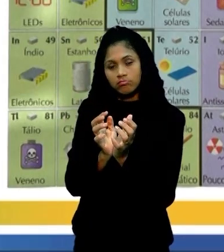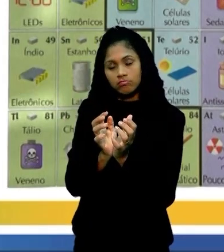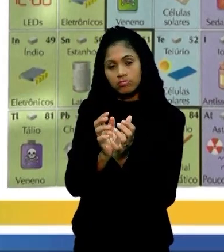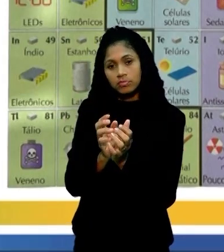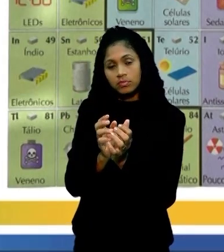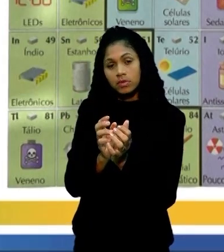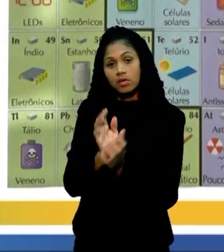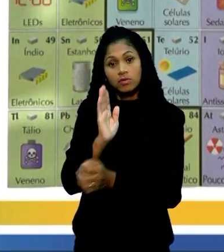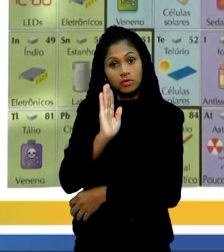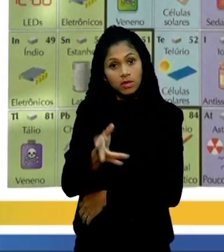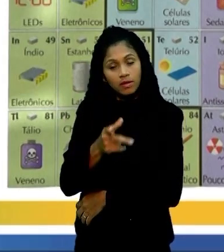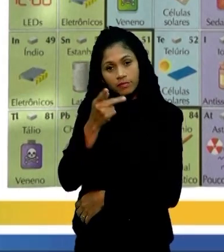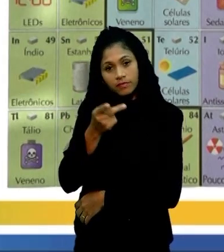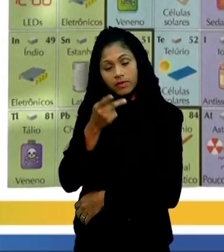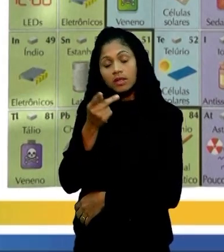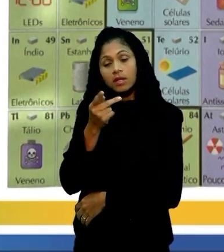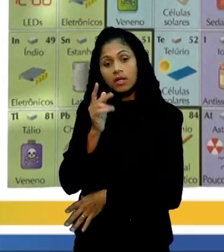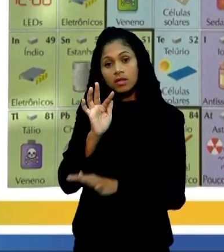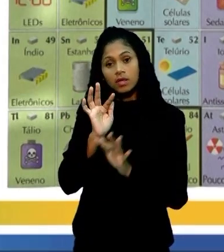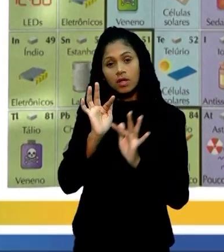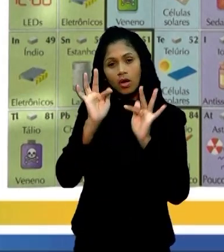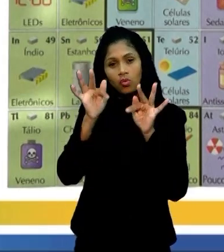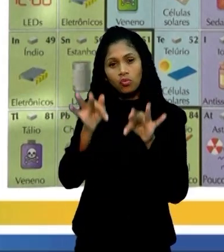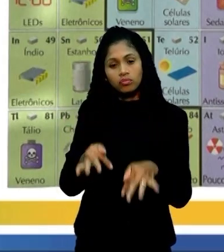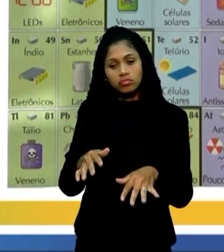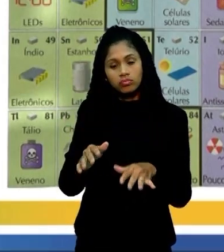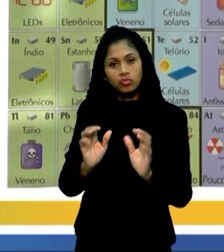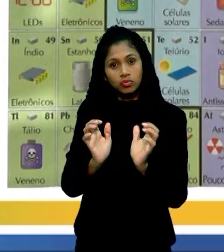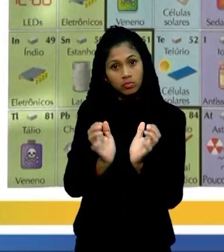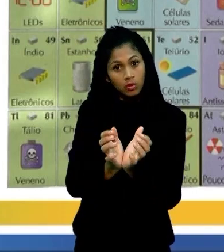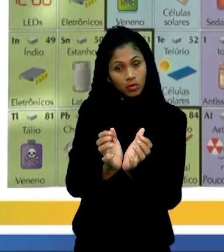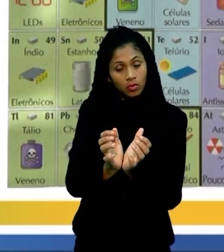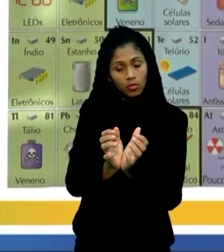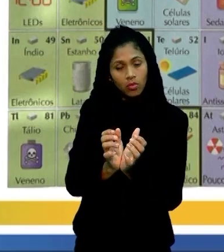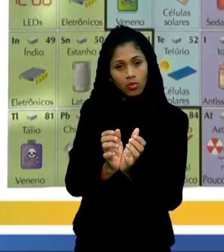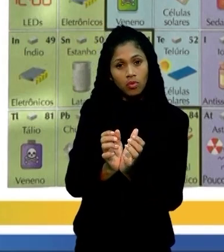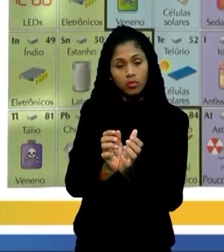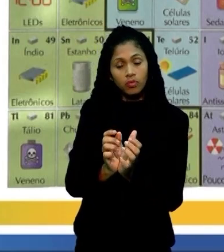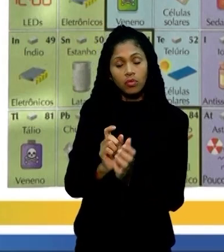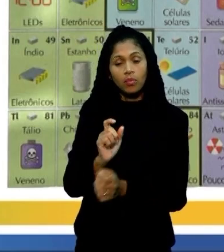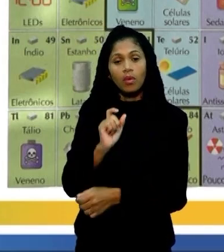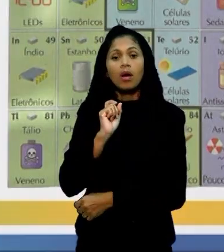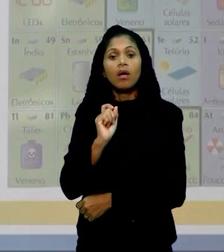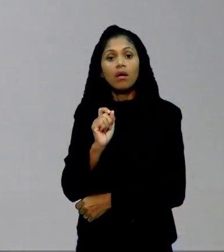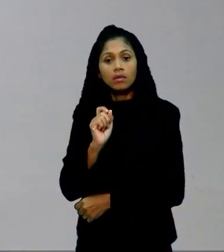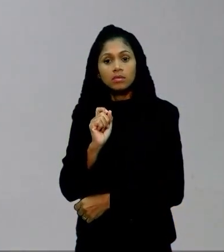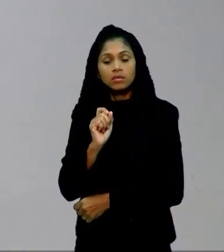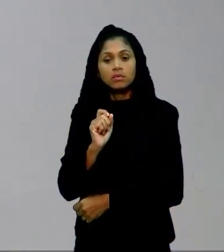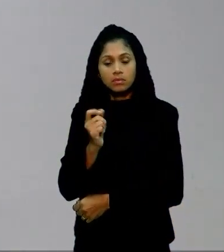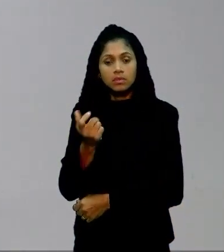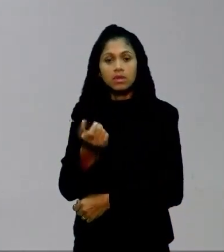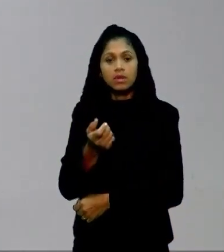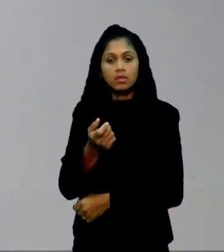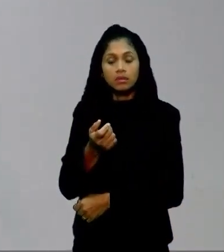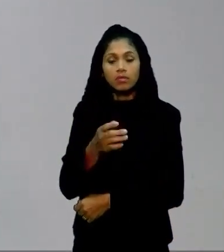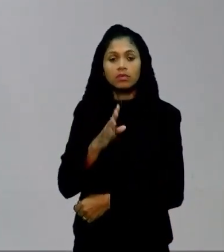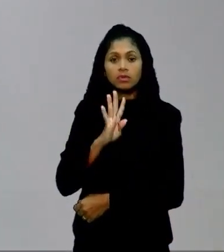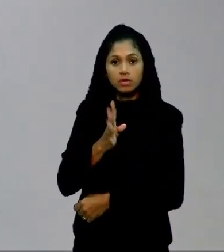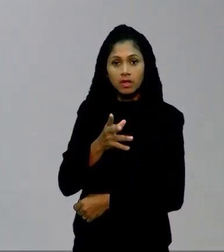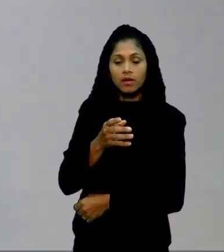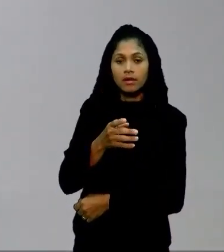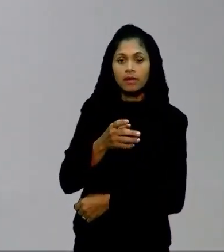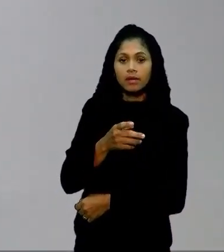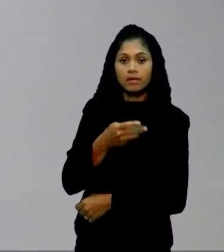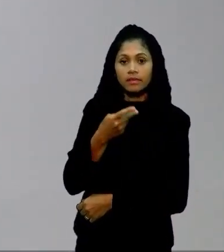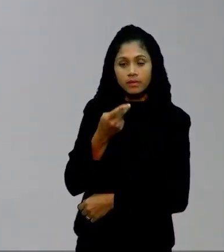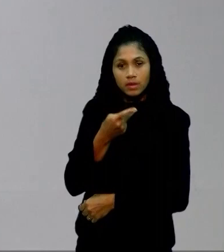família, o último grupo, são os gases nobres. E o grupo antes dele são os halogênios. Eu até citei para vocês agora há pouco